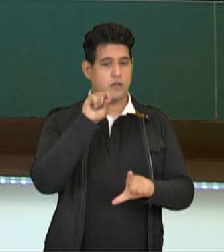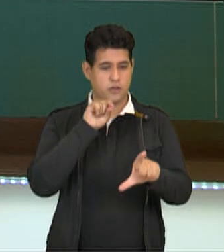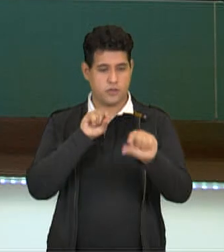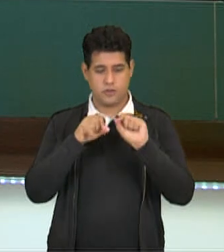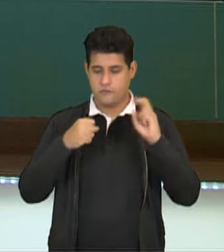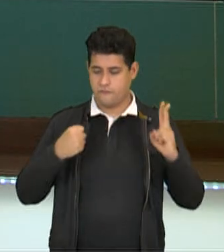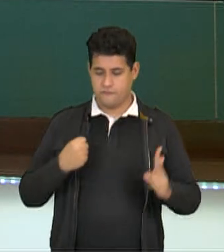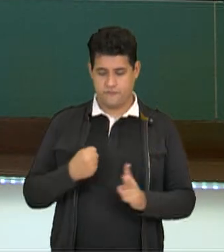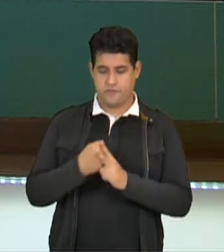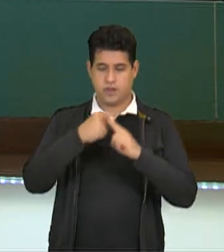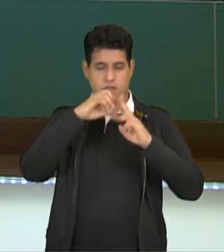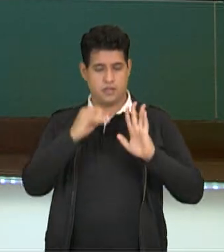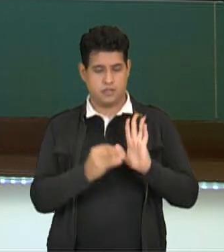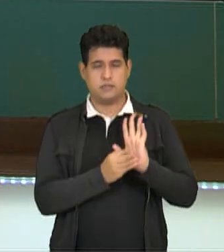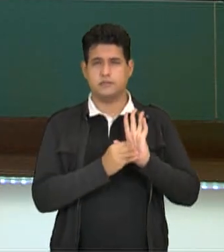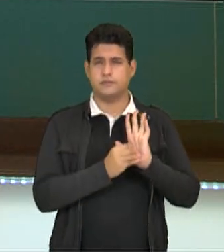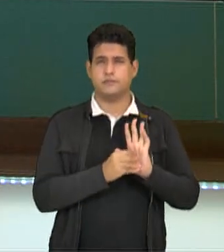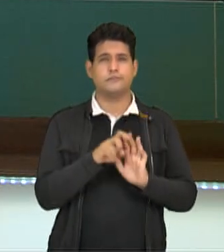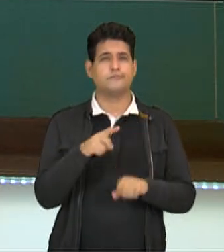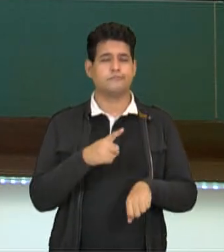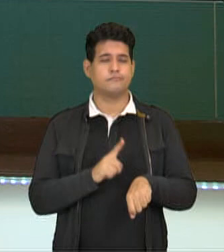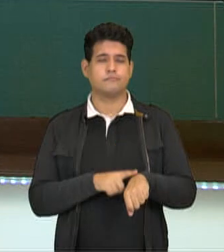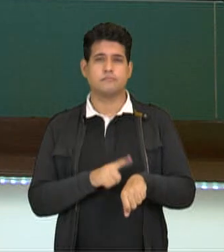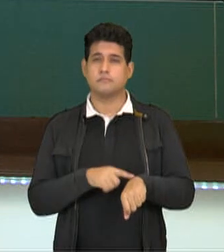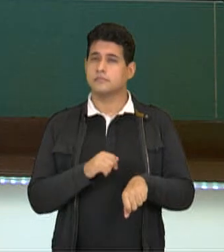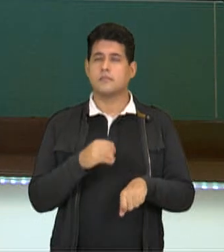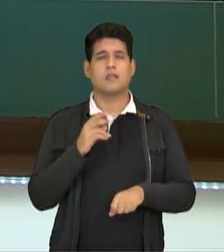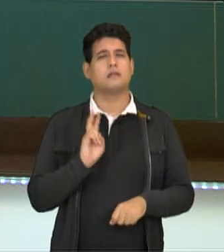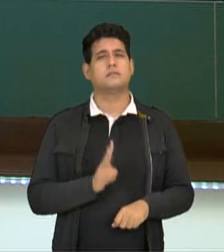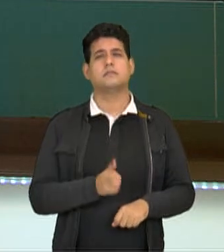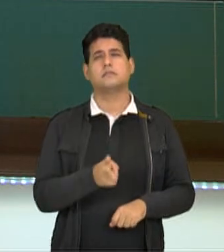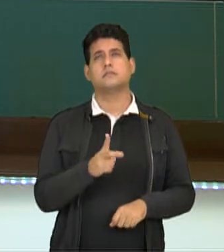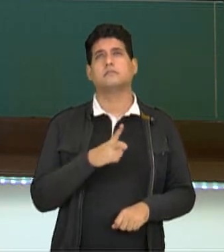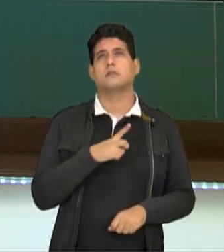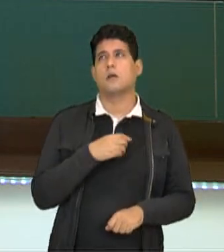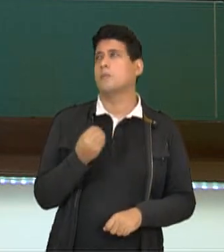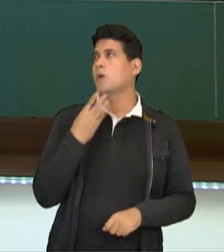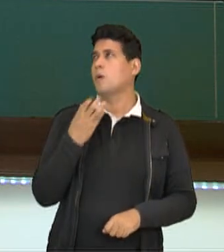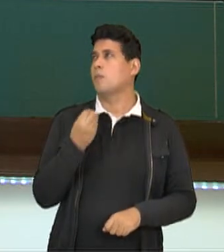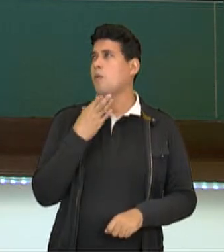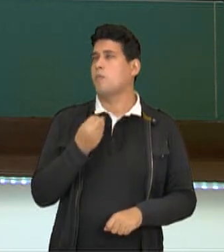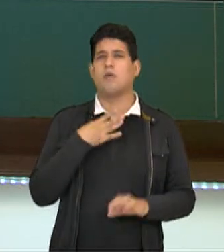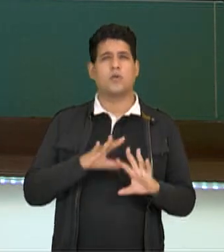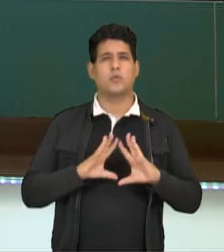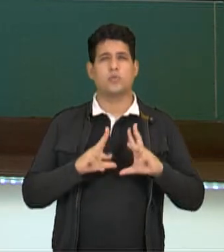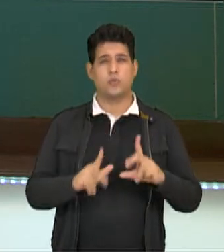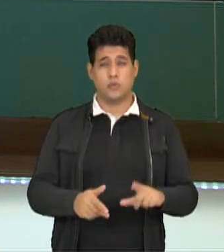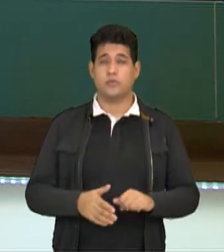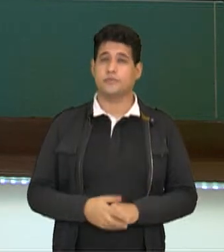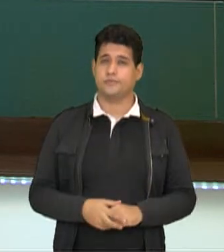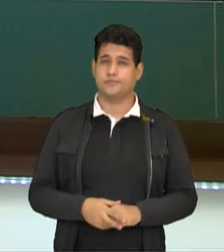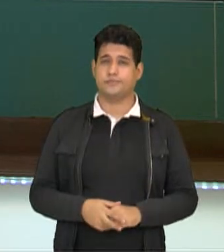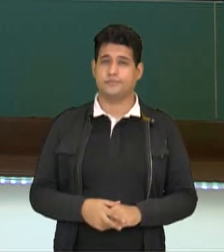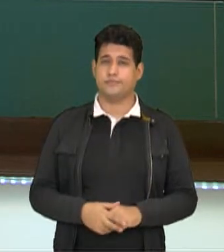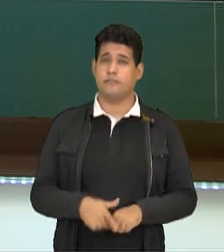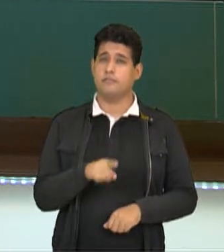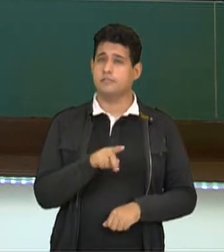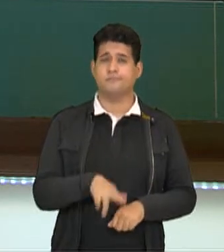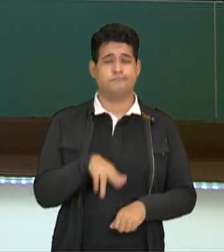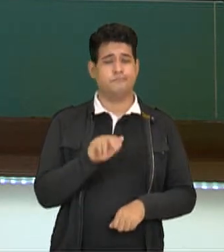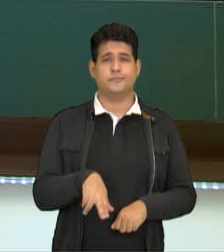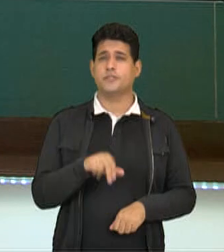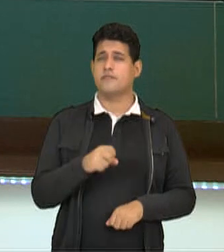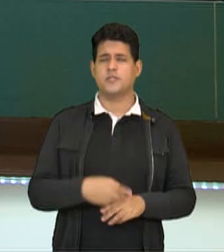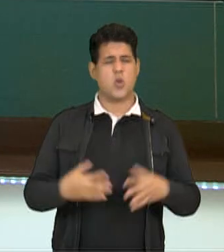para colocar ali, o seu tempo tentando ser bom em tudo, você nunca